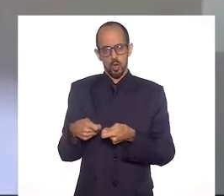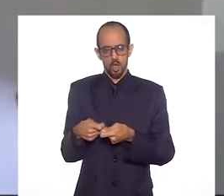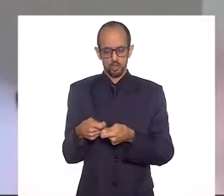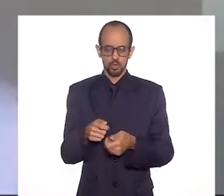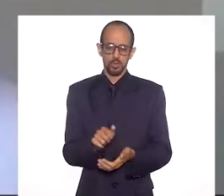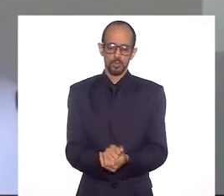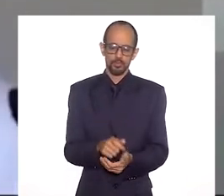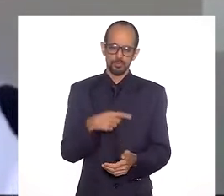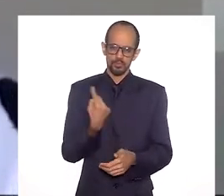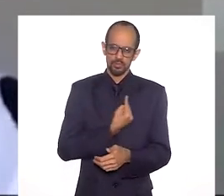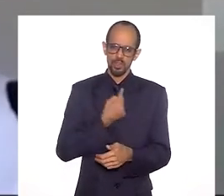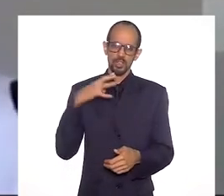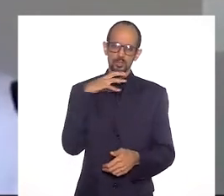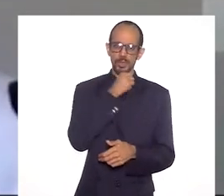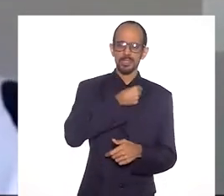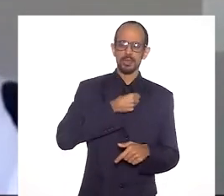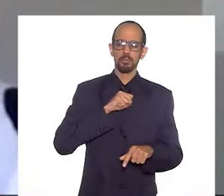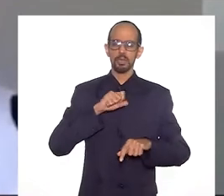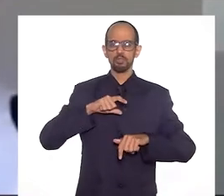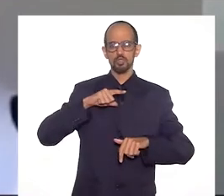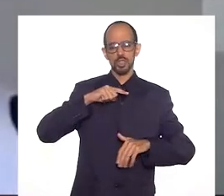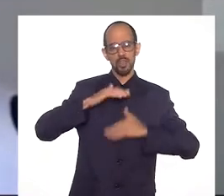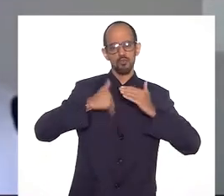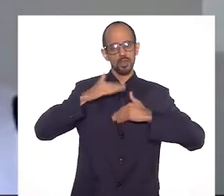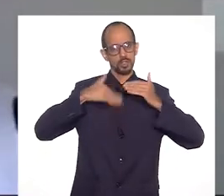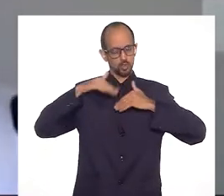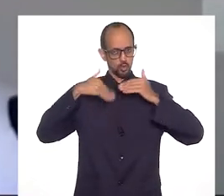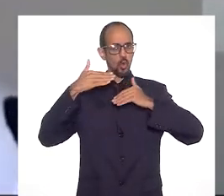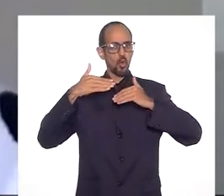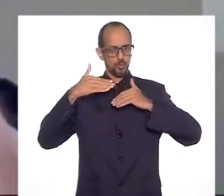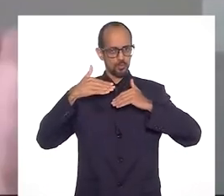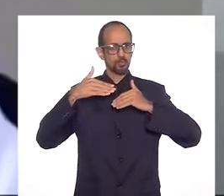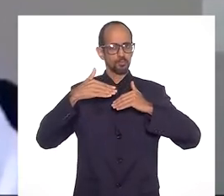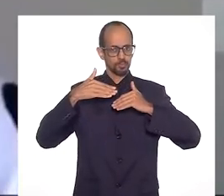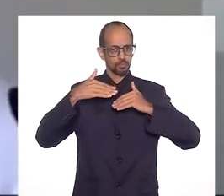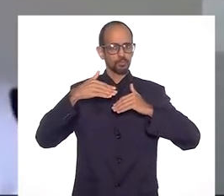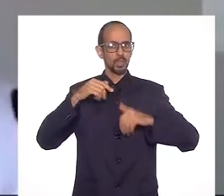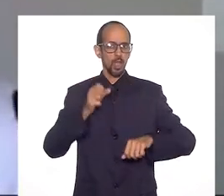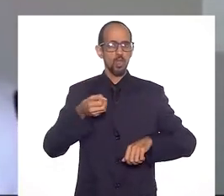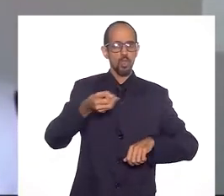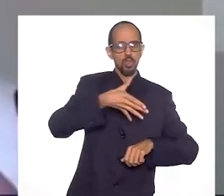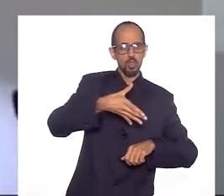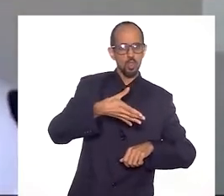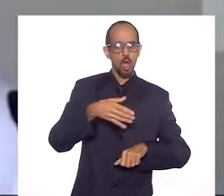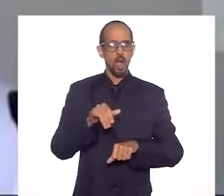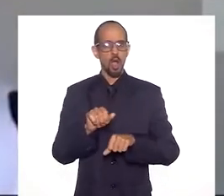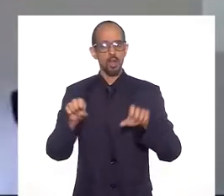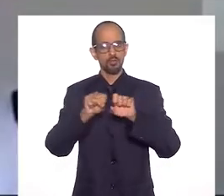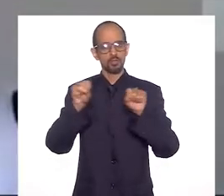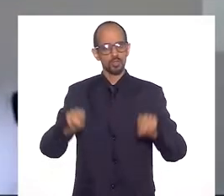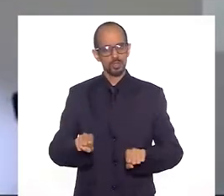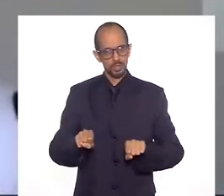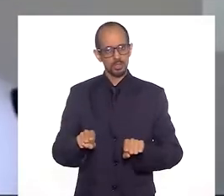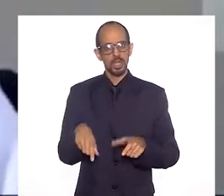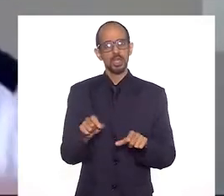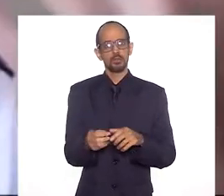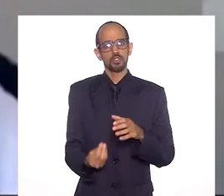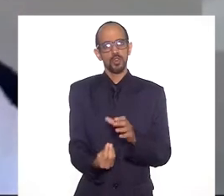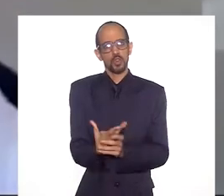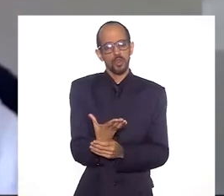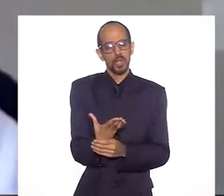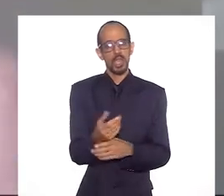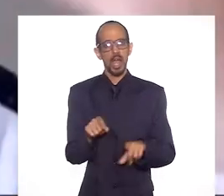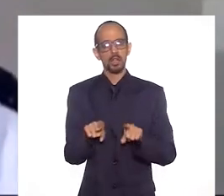negócio. E aí a gente percebeu que de lá para cá teve um avanço muito grande, né? Novos instrumentos foram criados, novas plataformas,